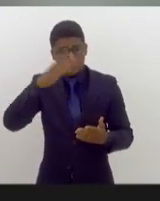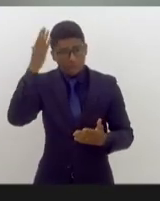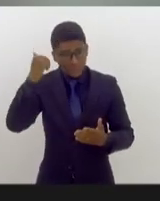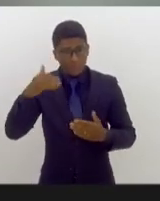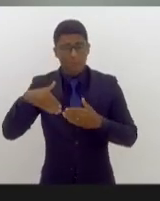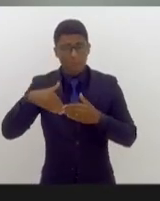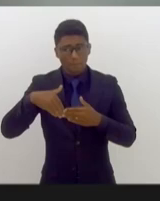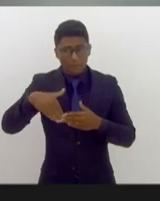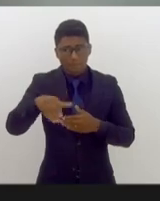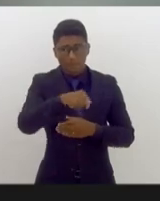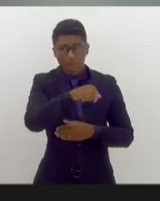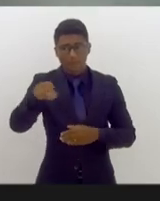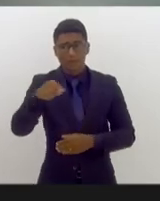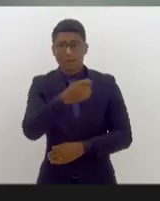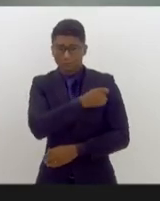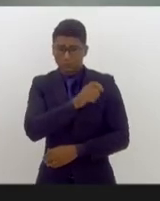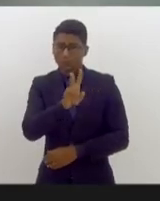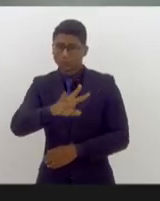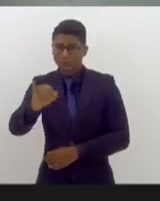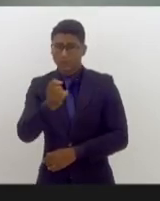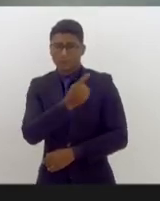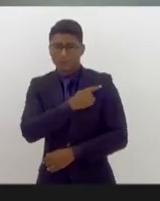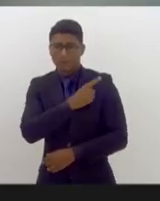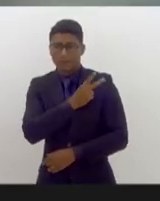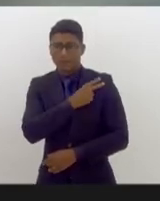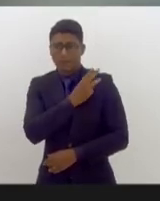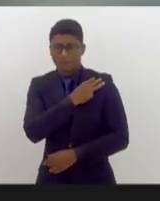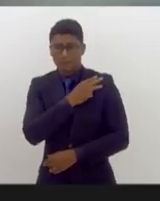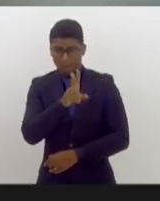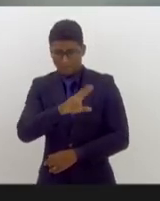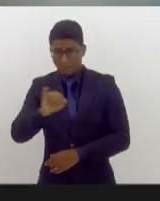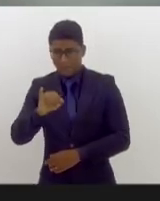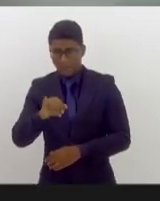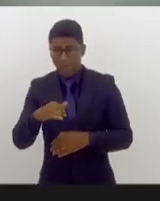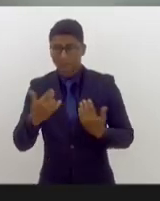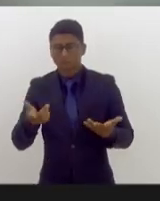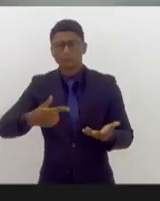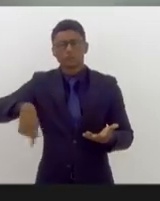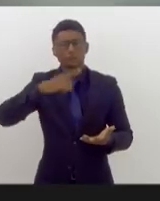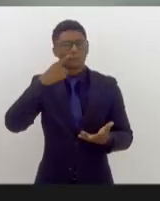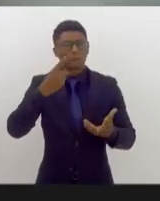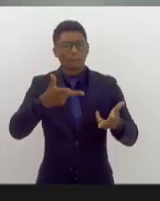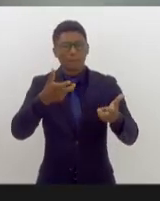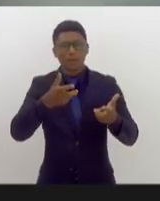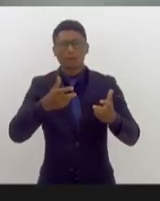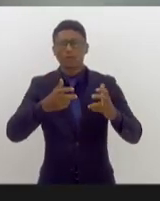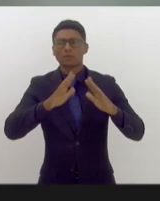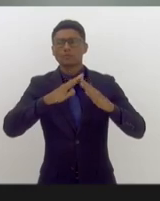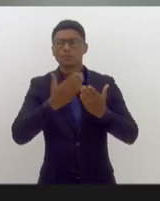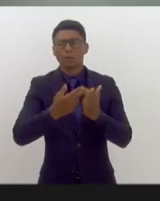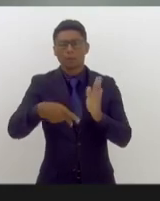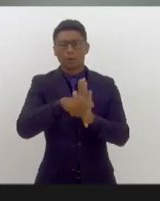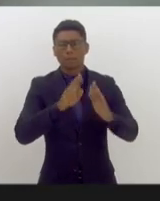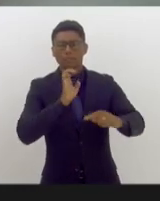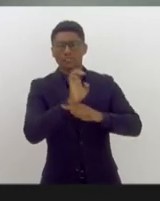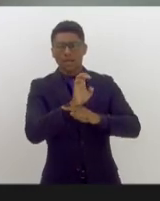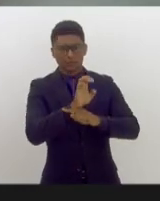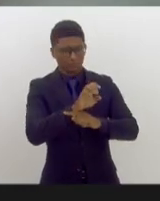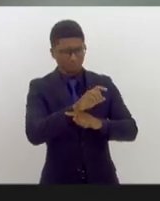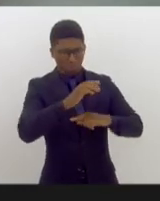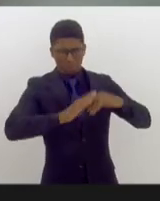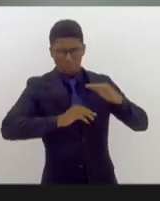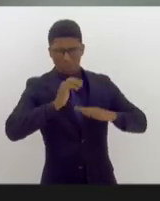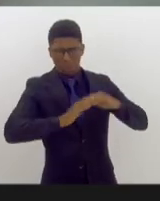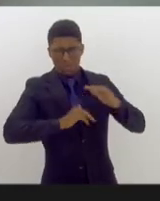também à rede estadual. E a rede estadual, pelo que percebemos, ela está bastante despreparada para receber esse